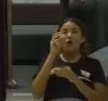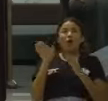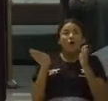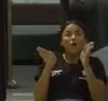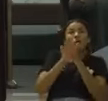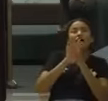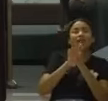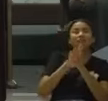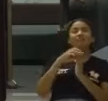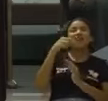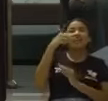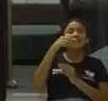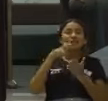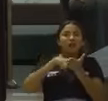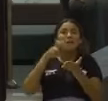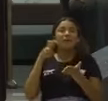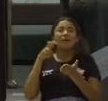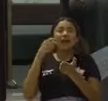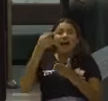às 23h30,